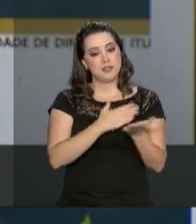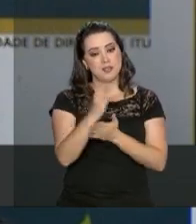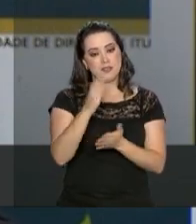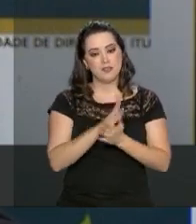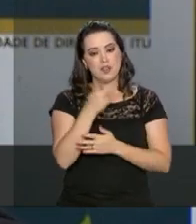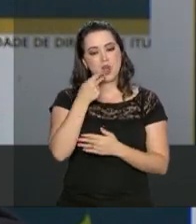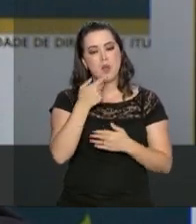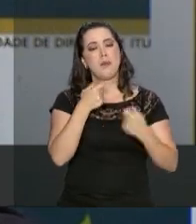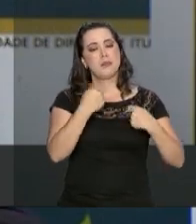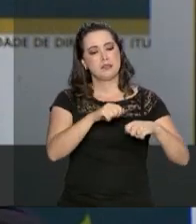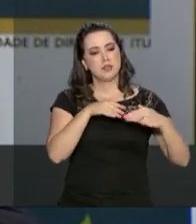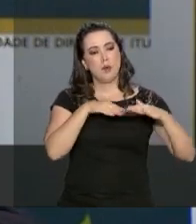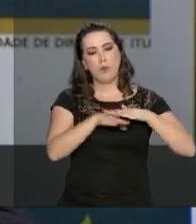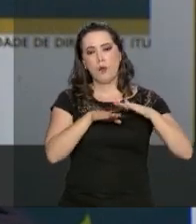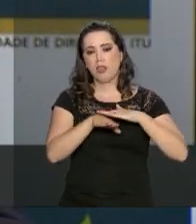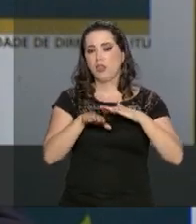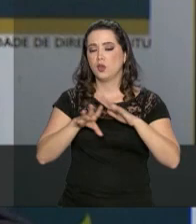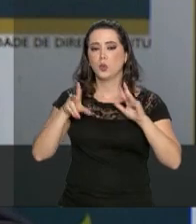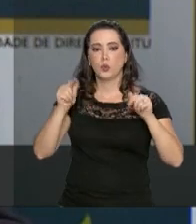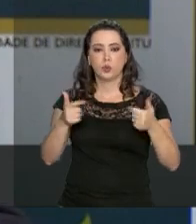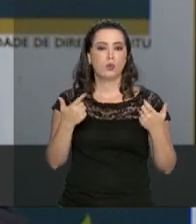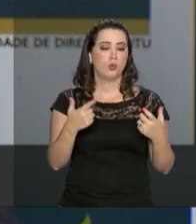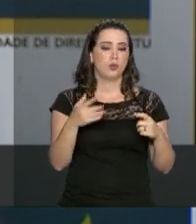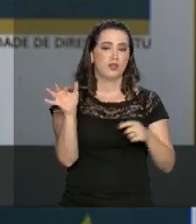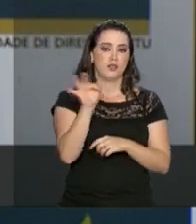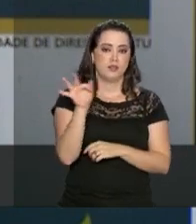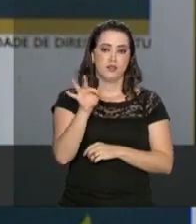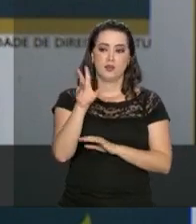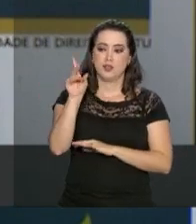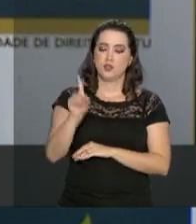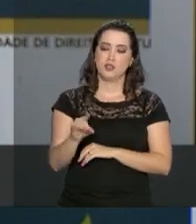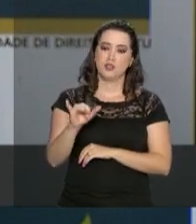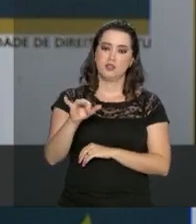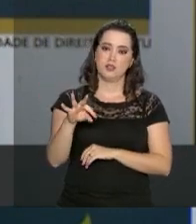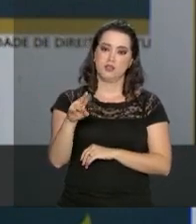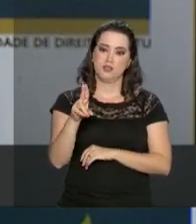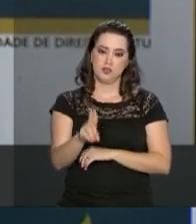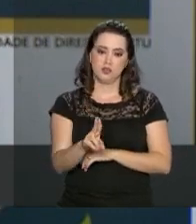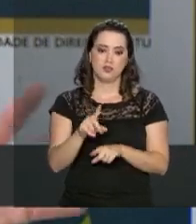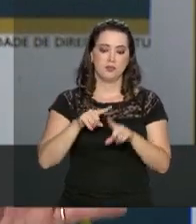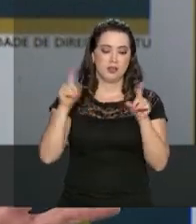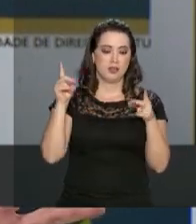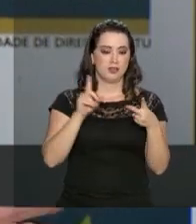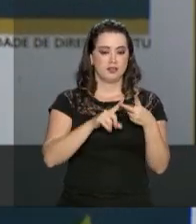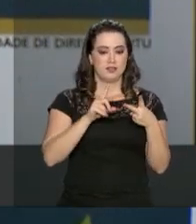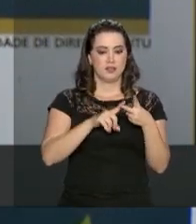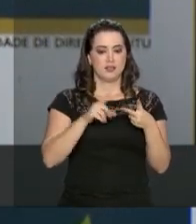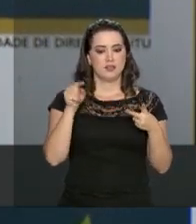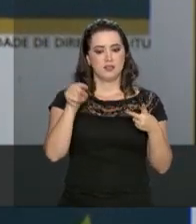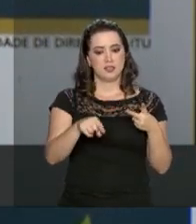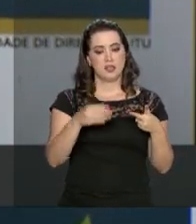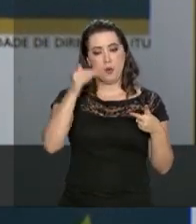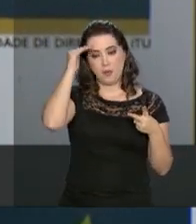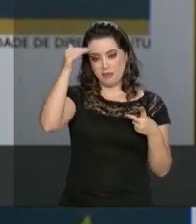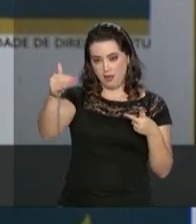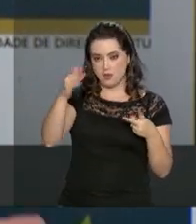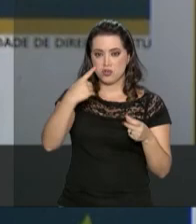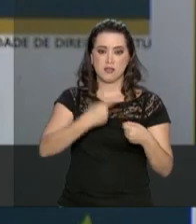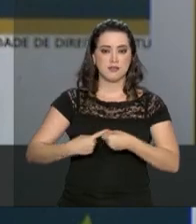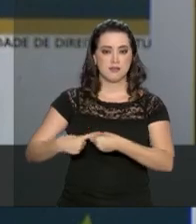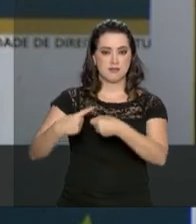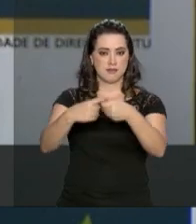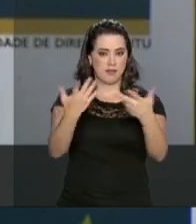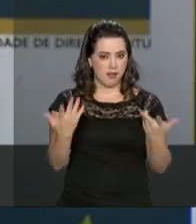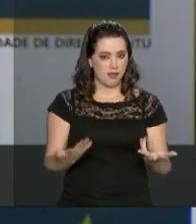fique lá na Faculdade de Direito de Itu. Primeiro ponto. Segundo ponto é o fato aqui, a homenagem à cidade. Como